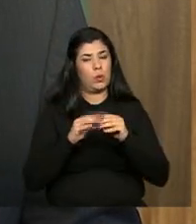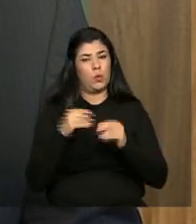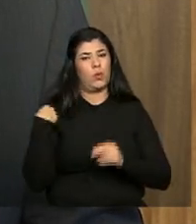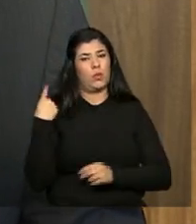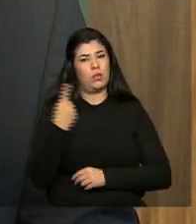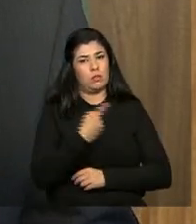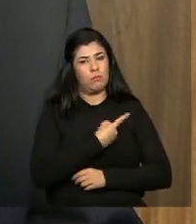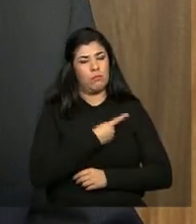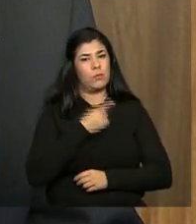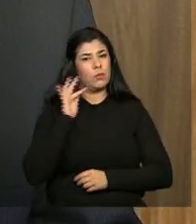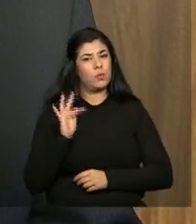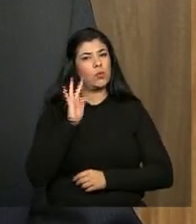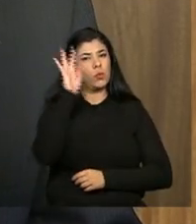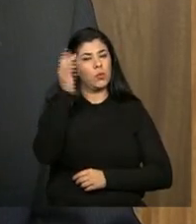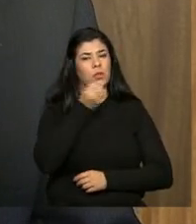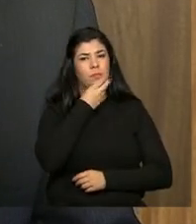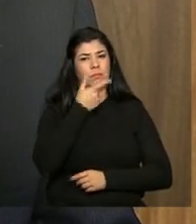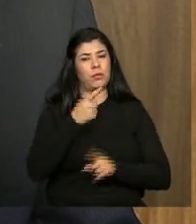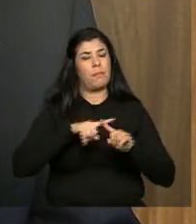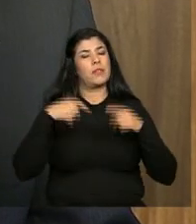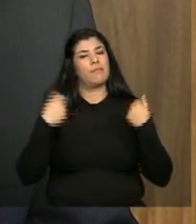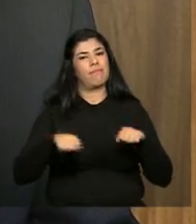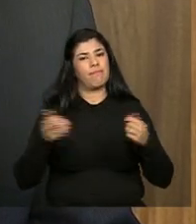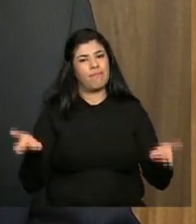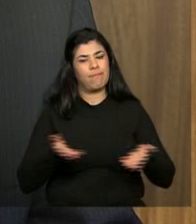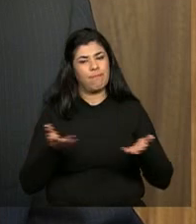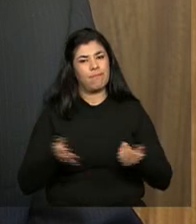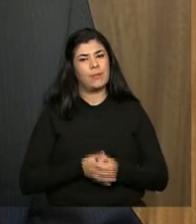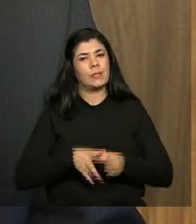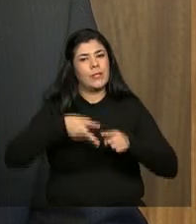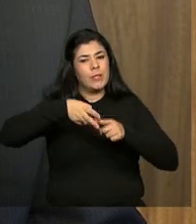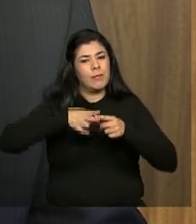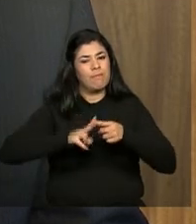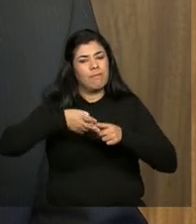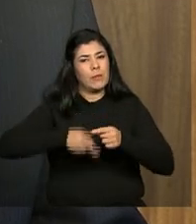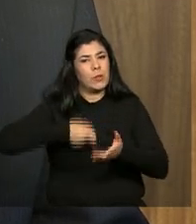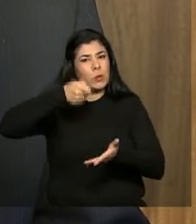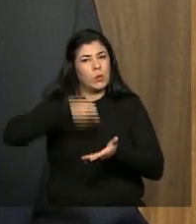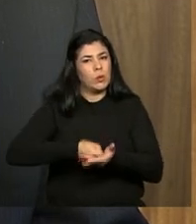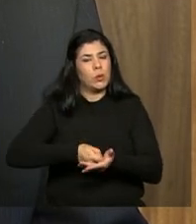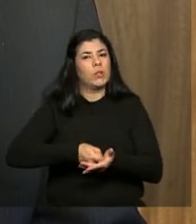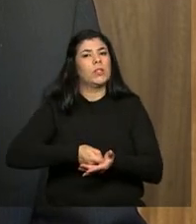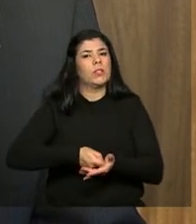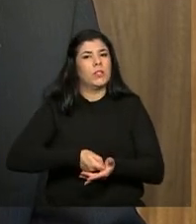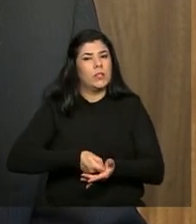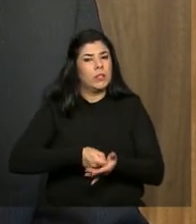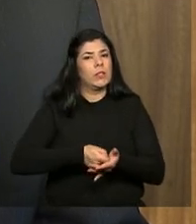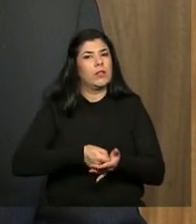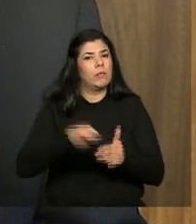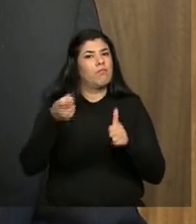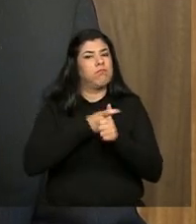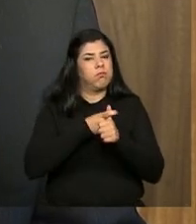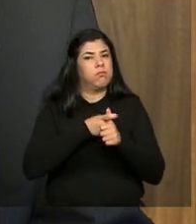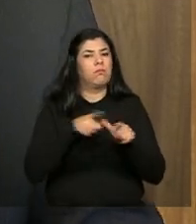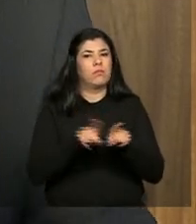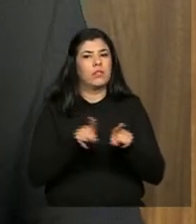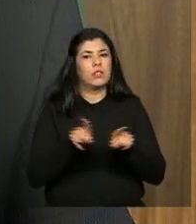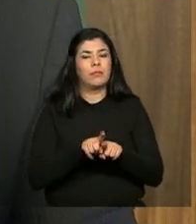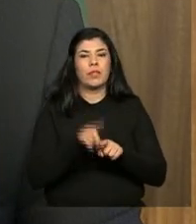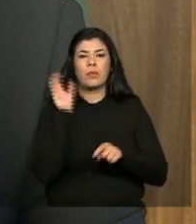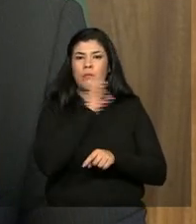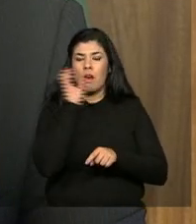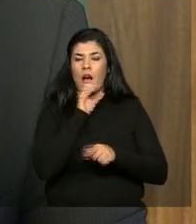caminho promissor mas tem um ajuste fiscal que precisa ser feito e quanto mais rápido mais eficiente e mais